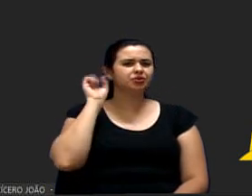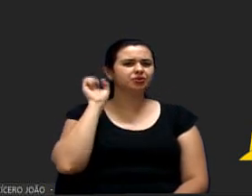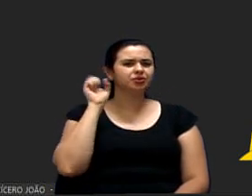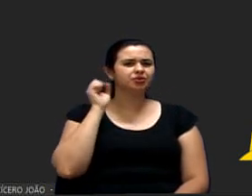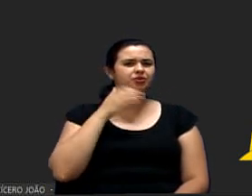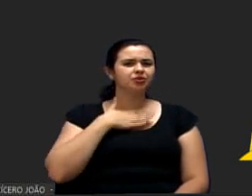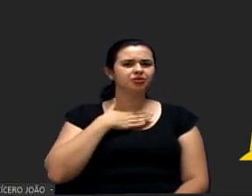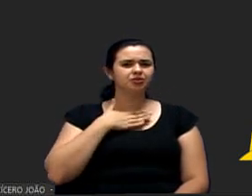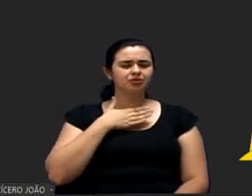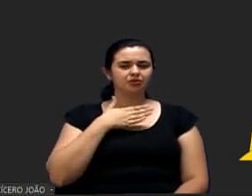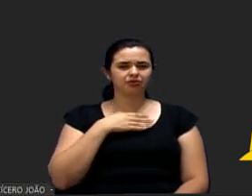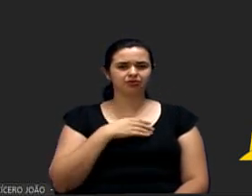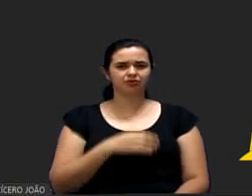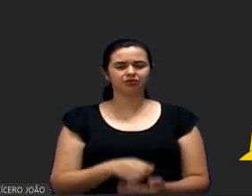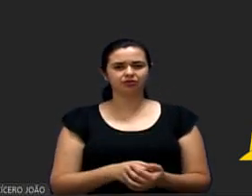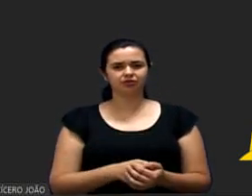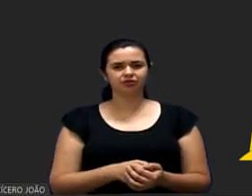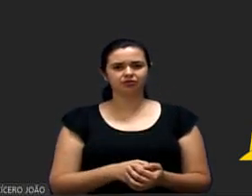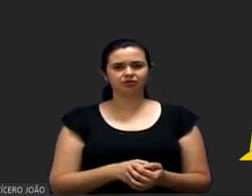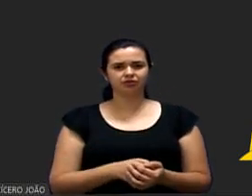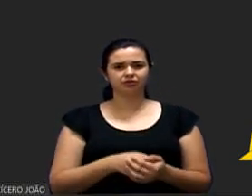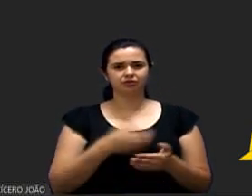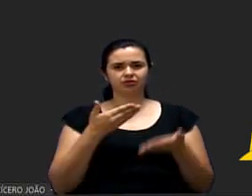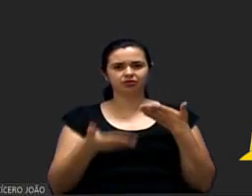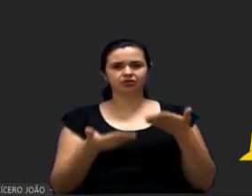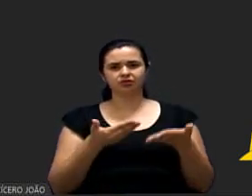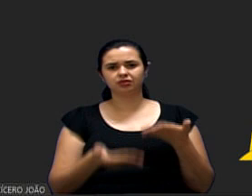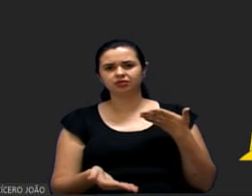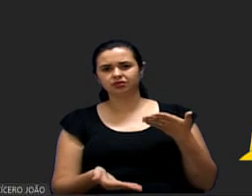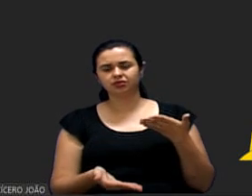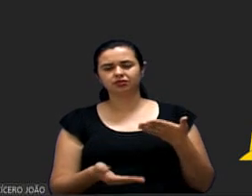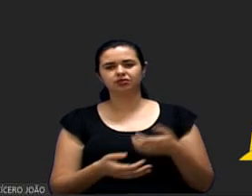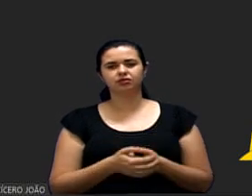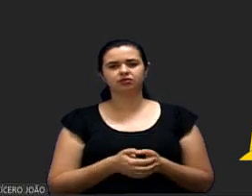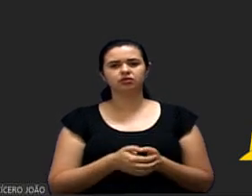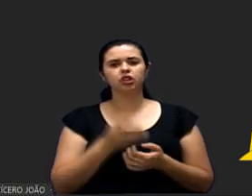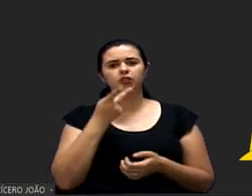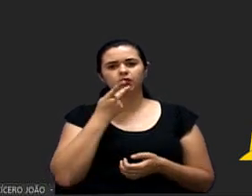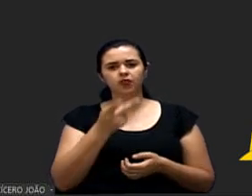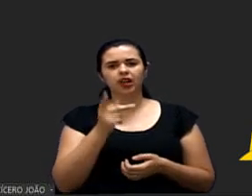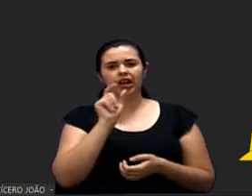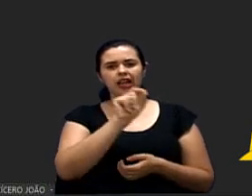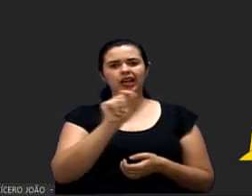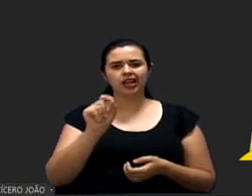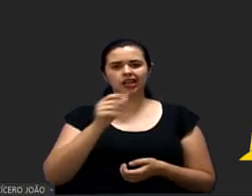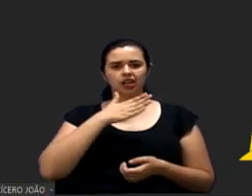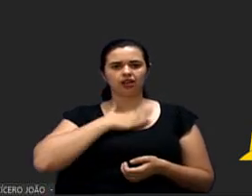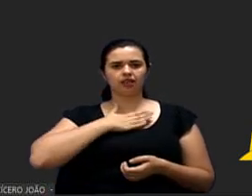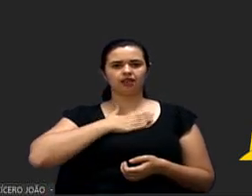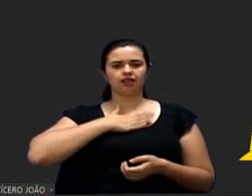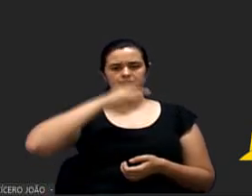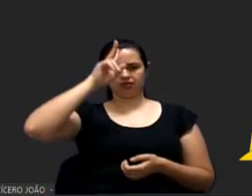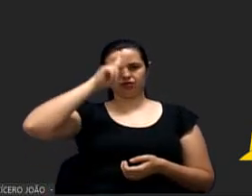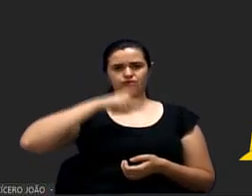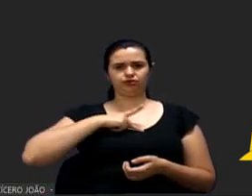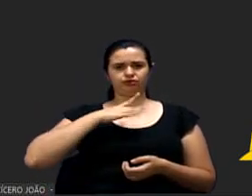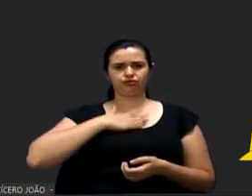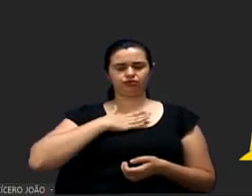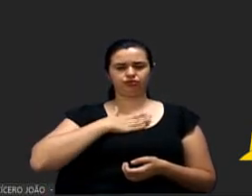direto, tá caindo aqui, ó. Fala para as pessoas quem sou eu e mas falo tá caindo aqui, ó.